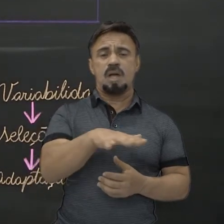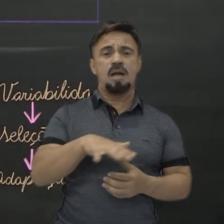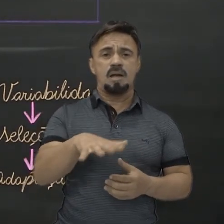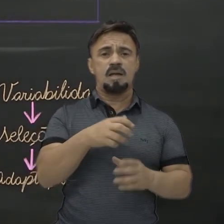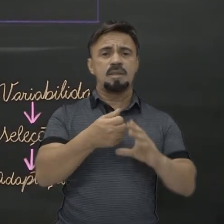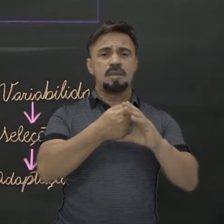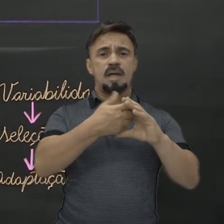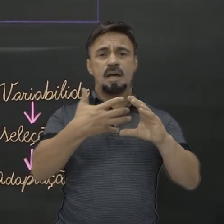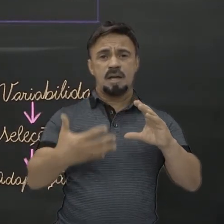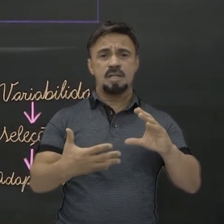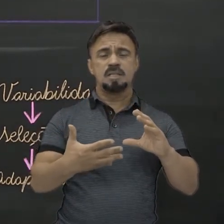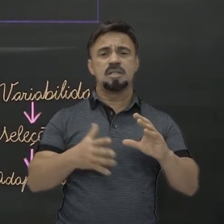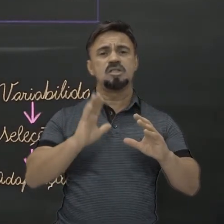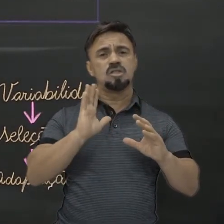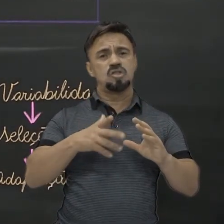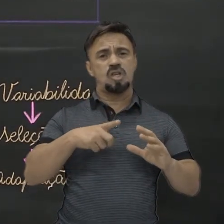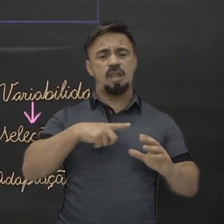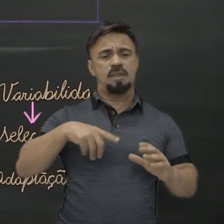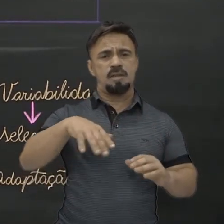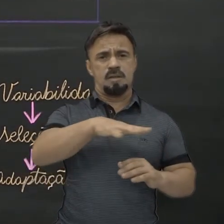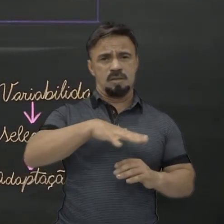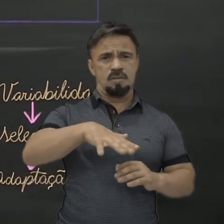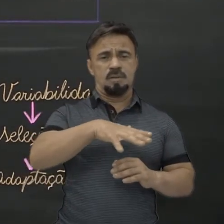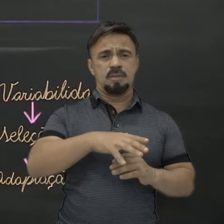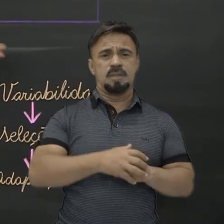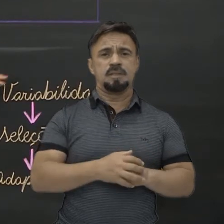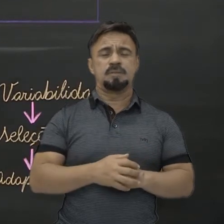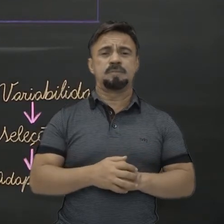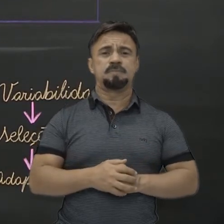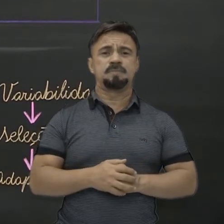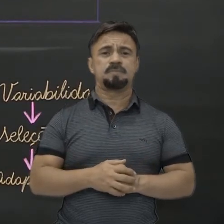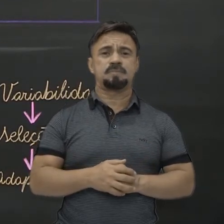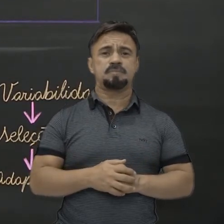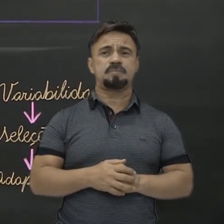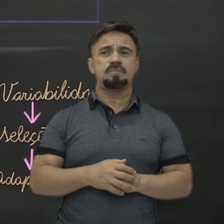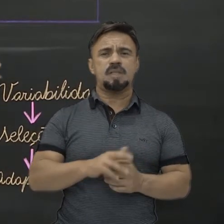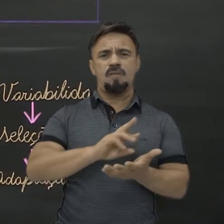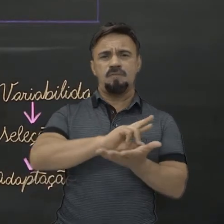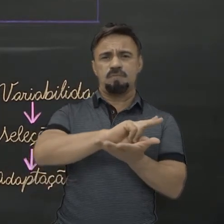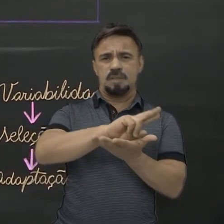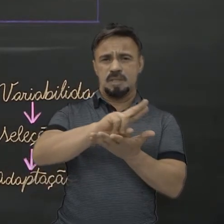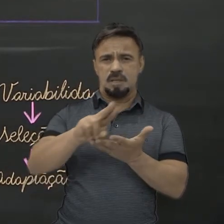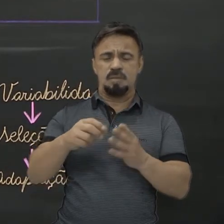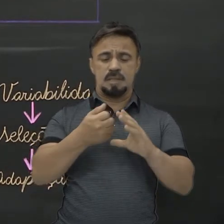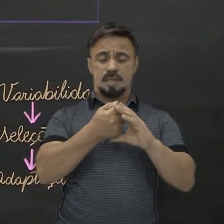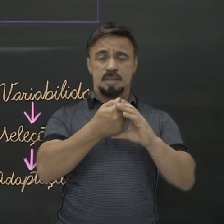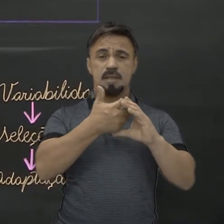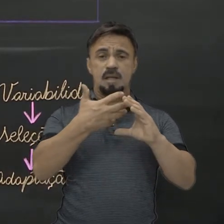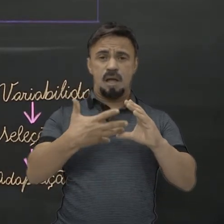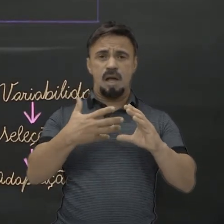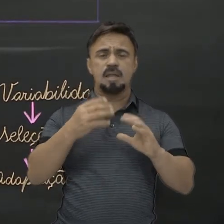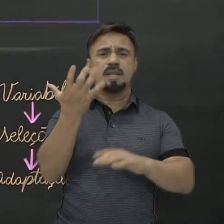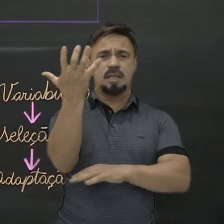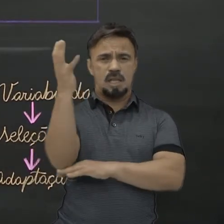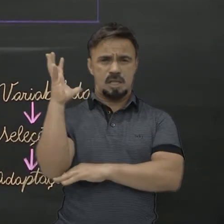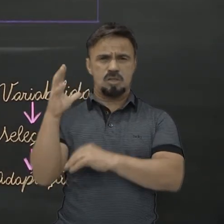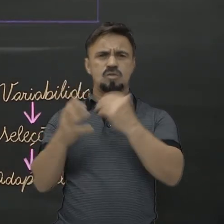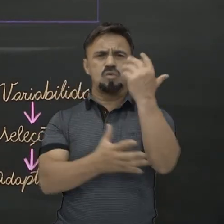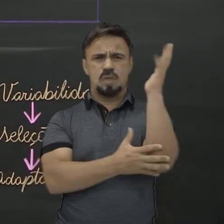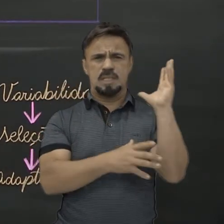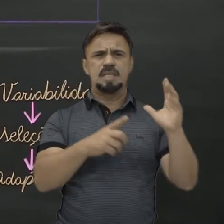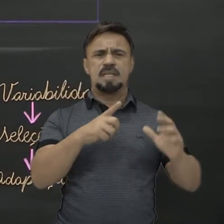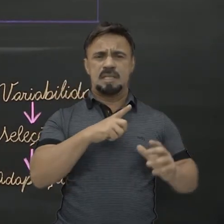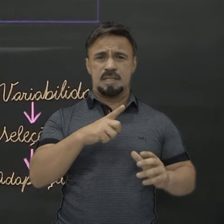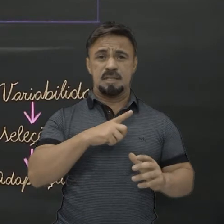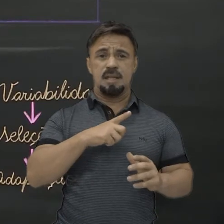característica pré-existente que ela já tinha. Então, eu tinha variabilidade de característicos, a natureza ela tem essa variabilidade.